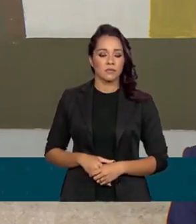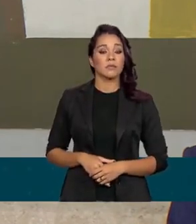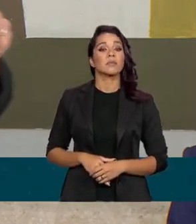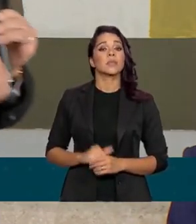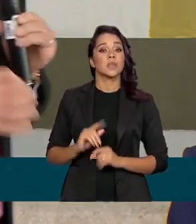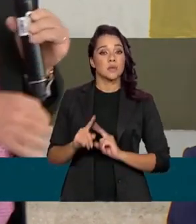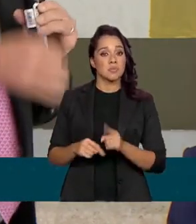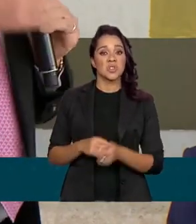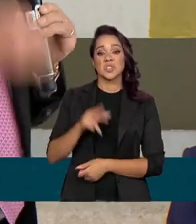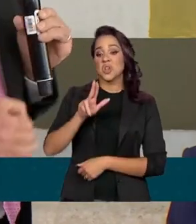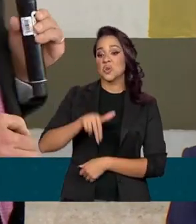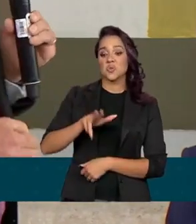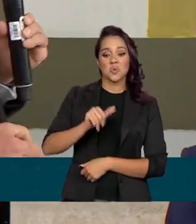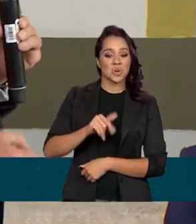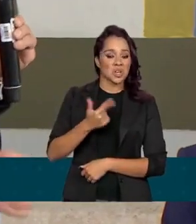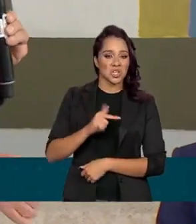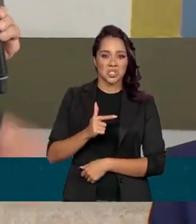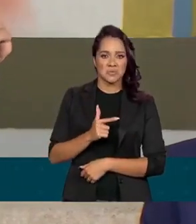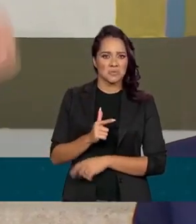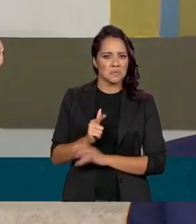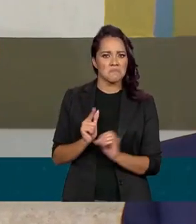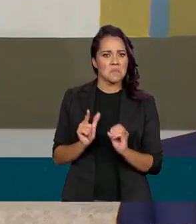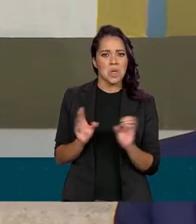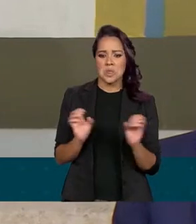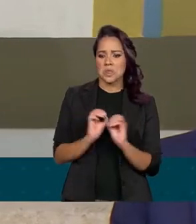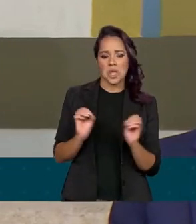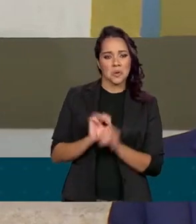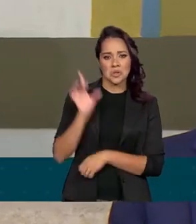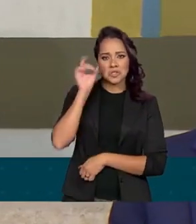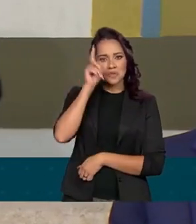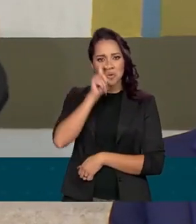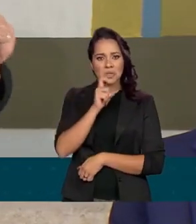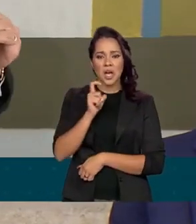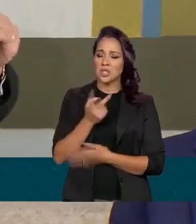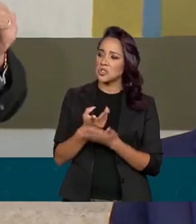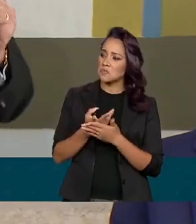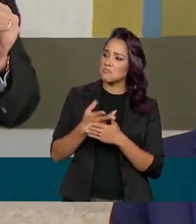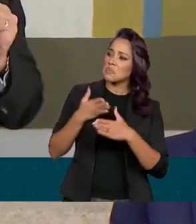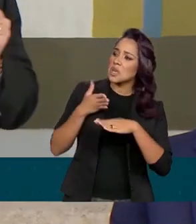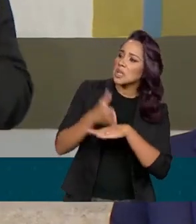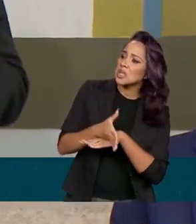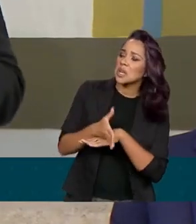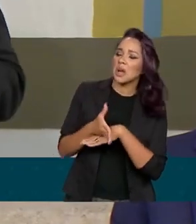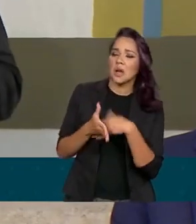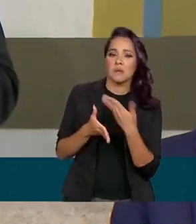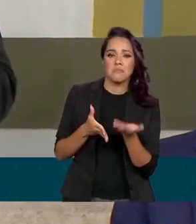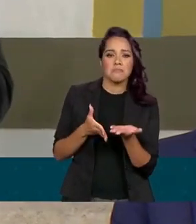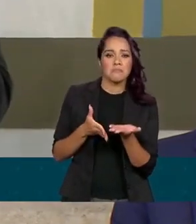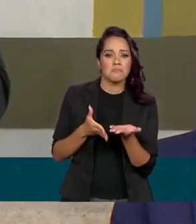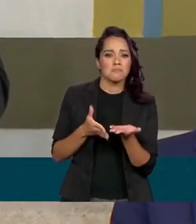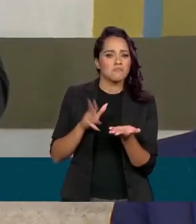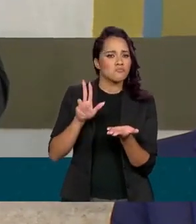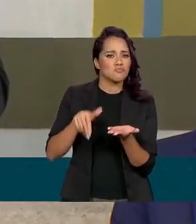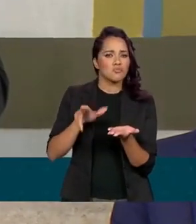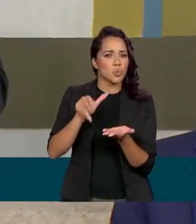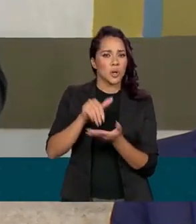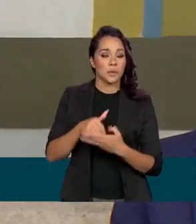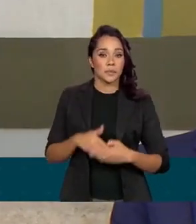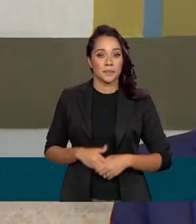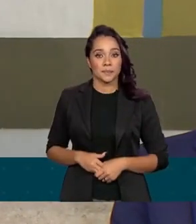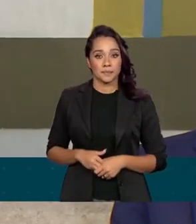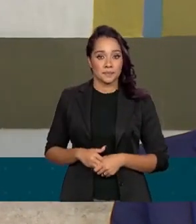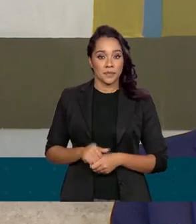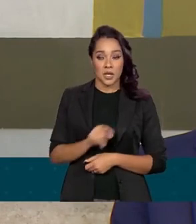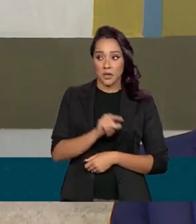Pois eu nunca tive, Camilo, nenhuma dificuldade em nenhuma universidade desse planeta.